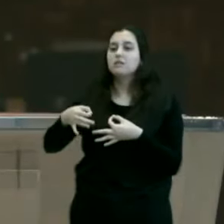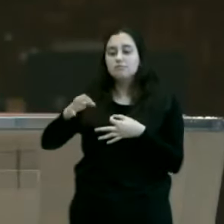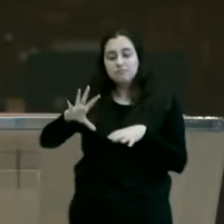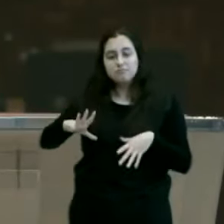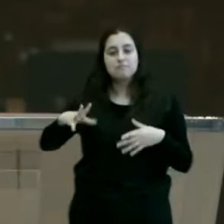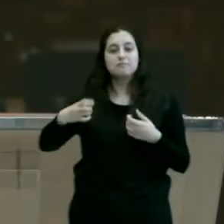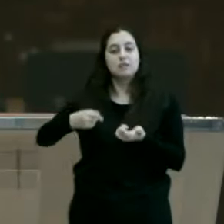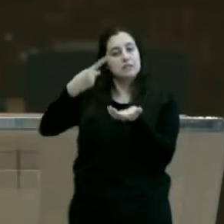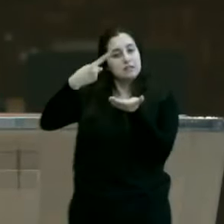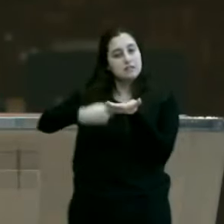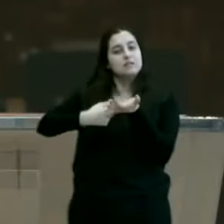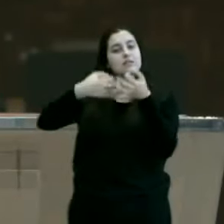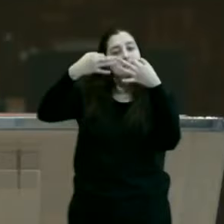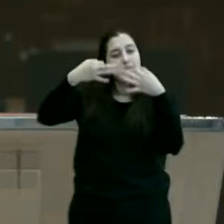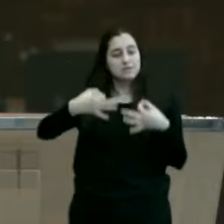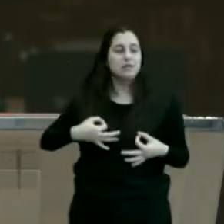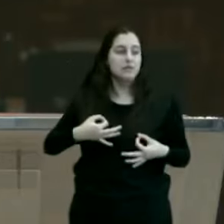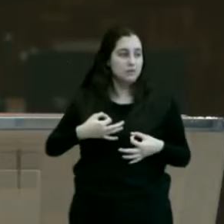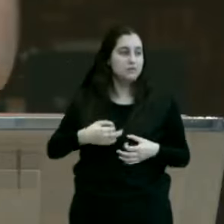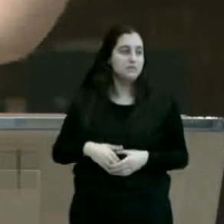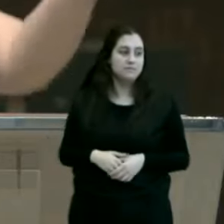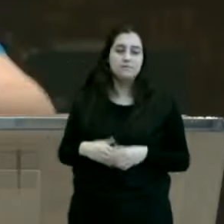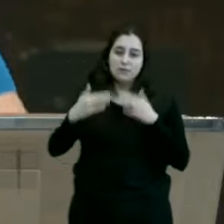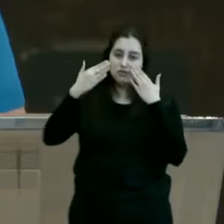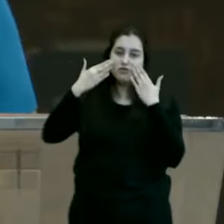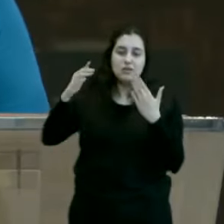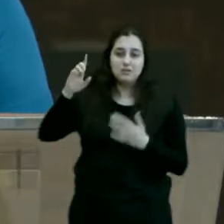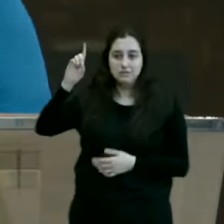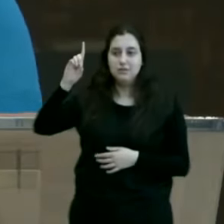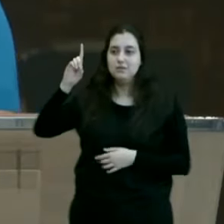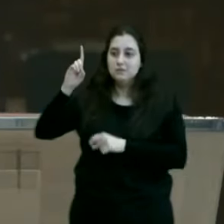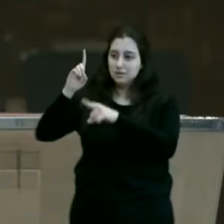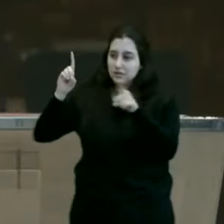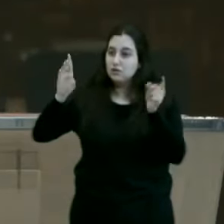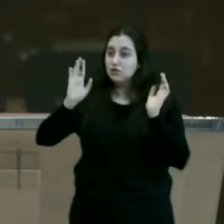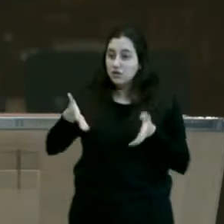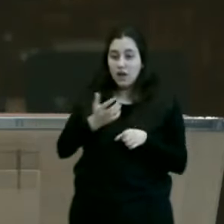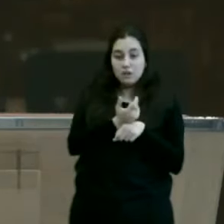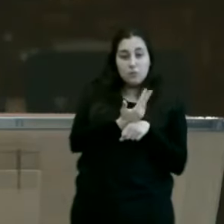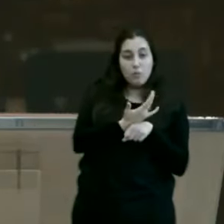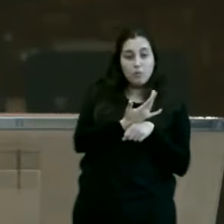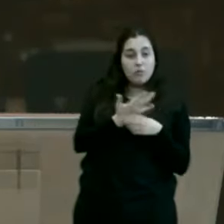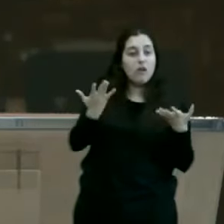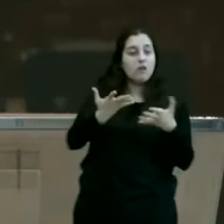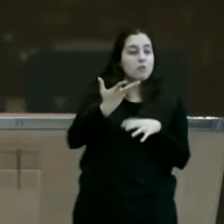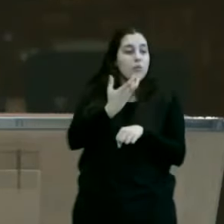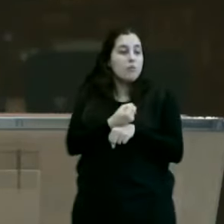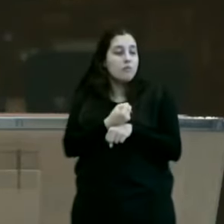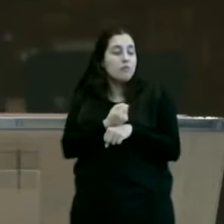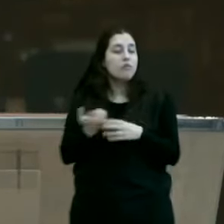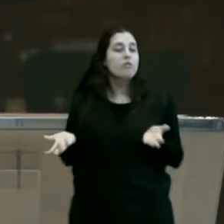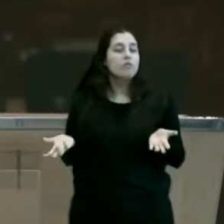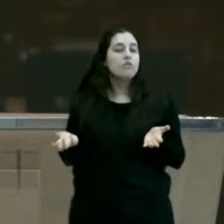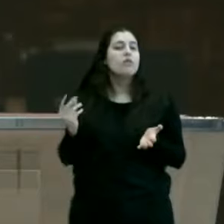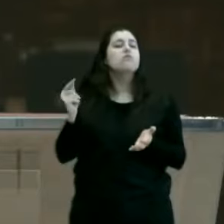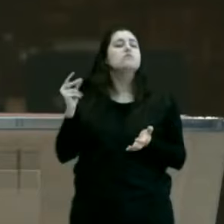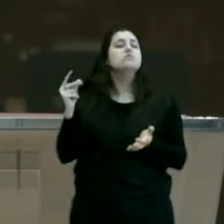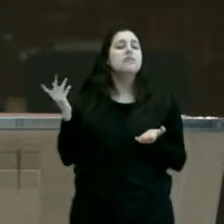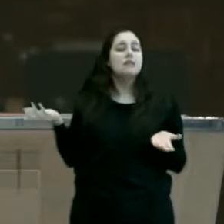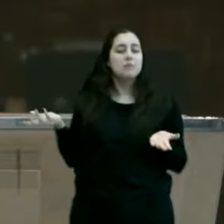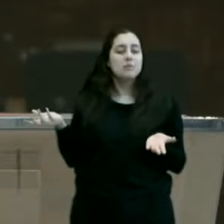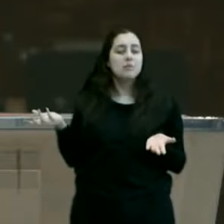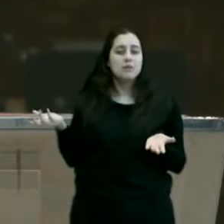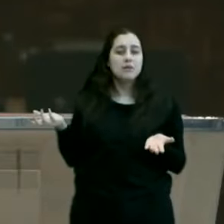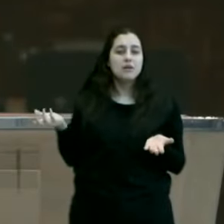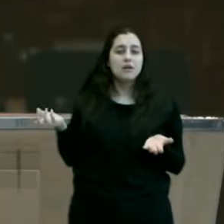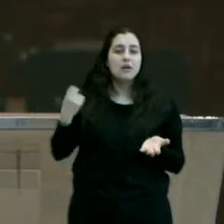em fazer o que era certo diante do Senhor. Você já viveu o seu tempo de avivamento? Quanto tempo faz? Deixa eu me dizer que nós